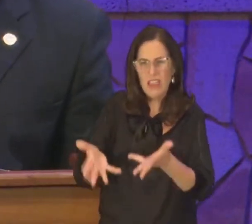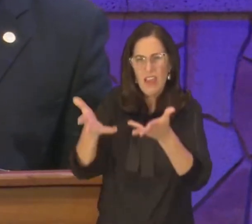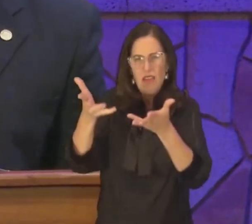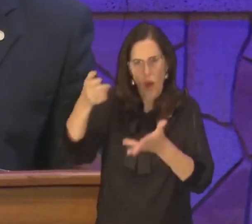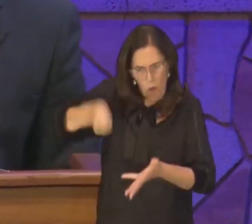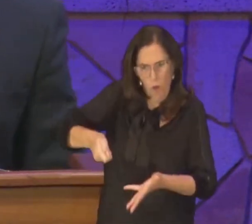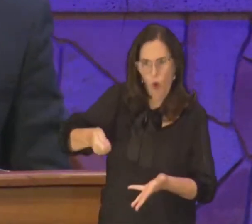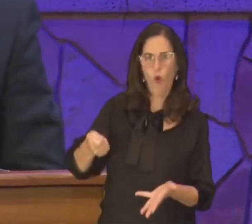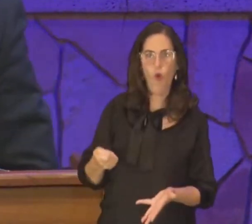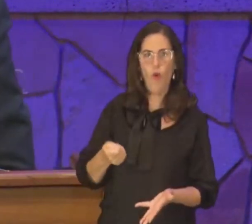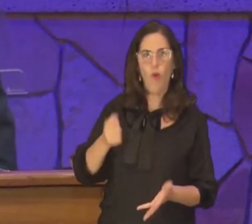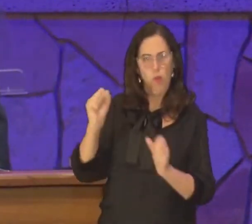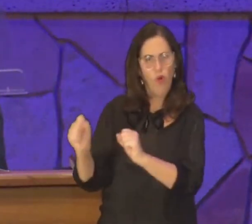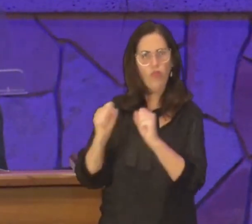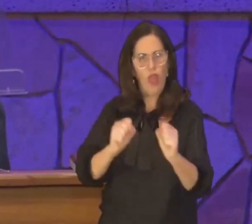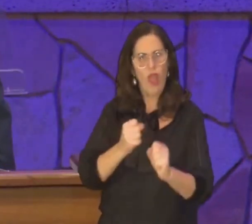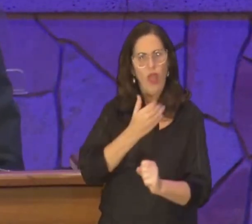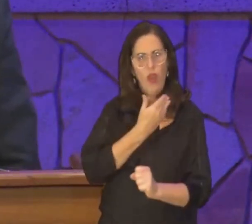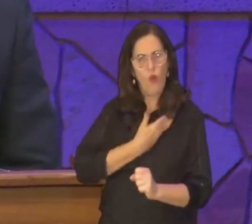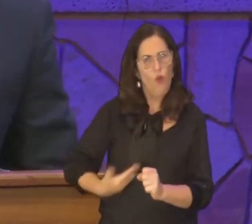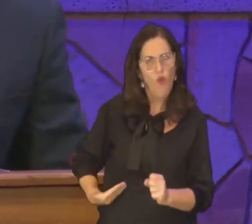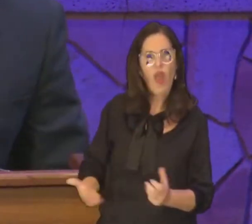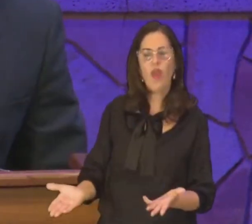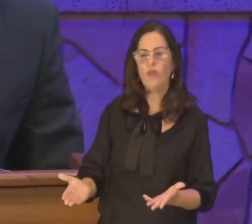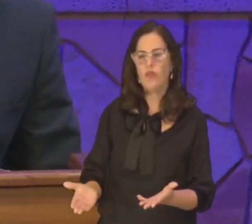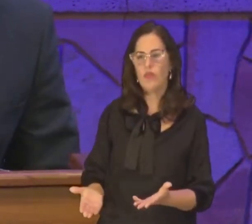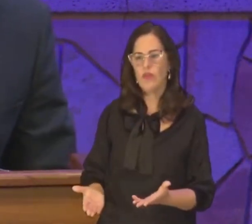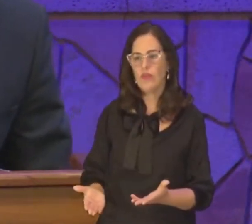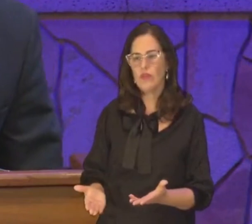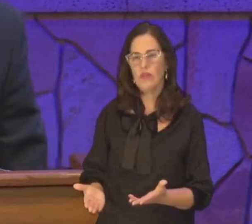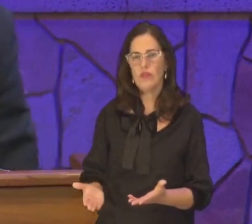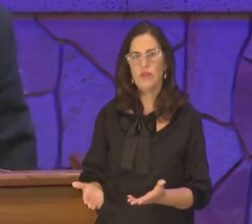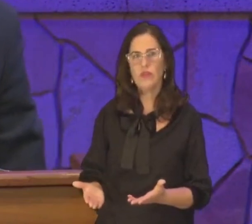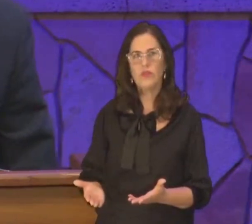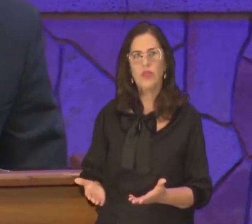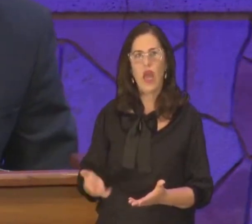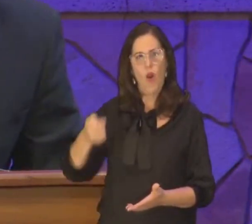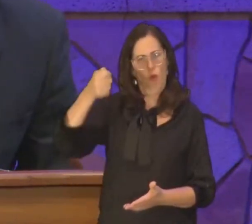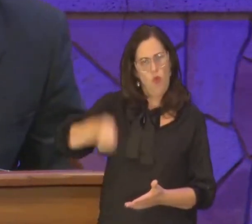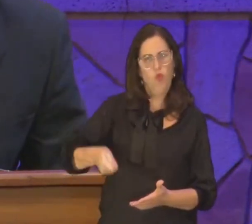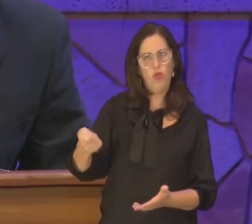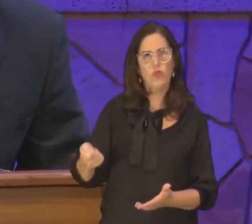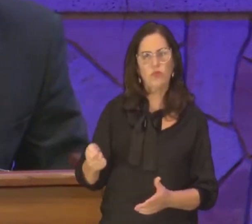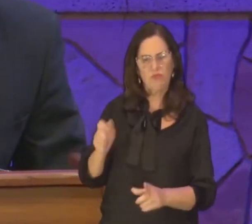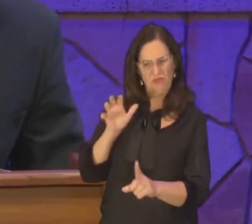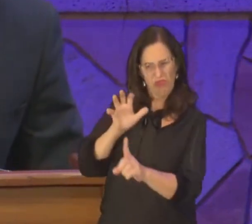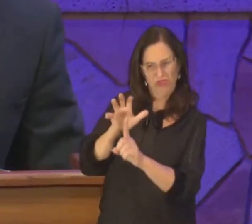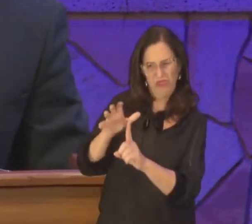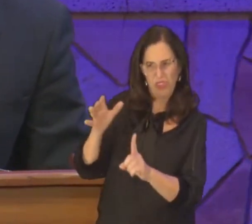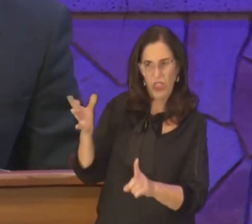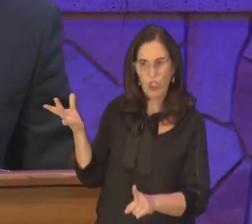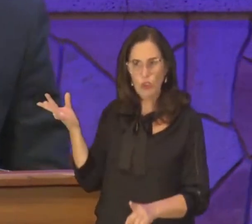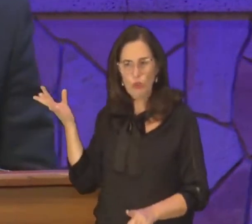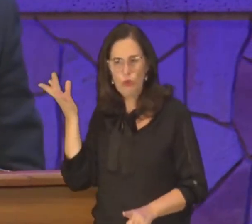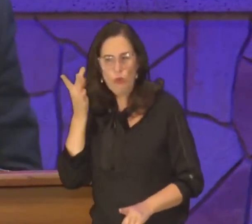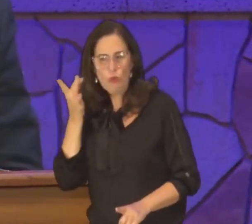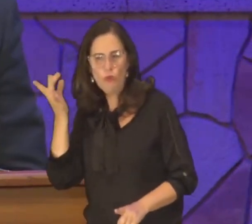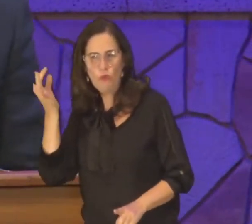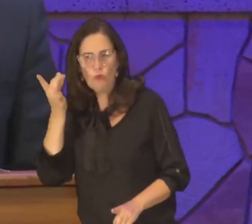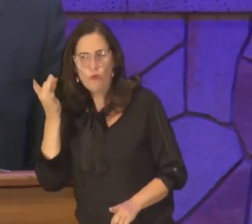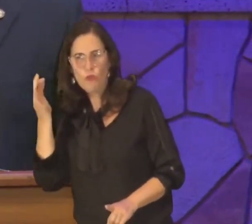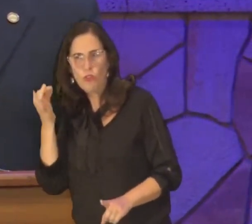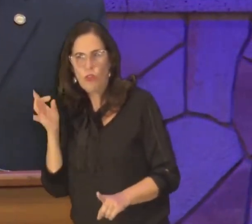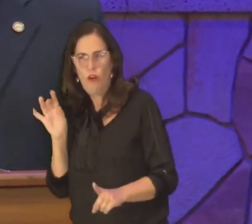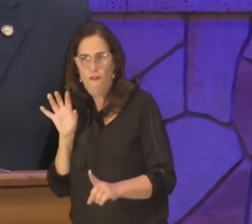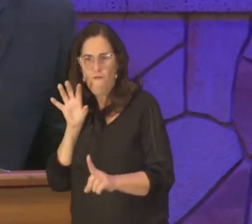autoridades. Não se engane, são autoridades que estão sob influência demoníaca. São autoridades